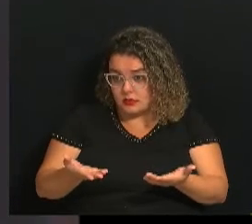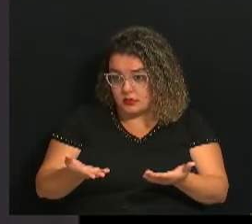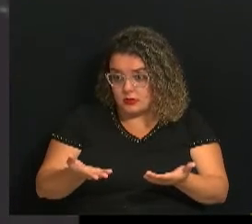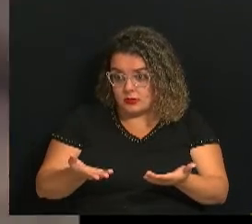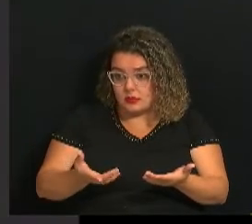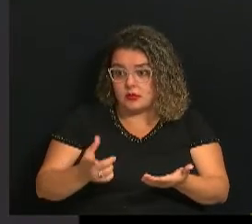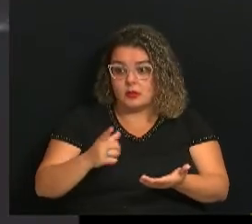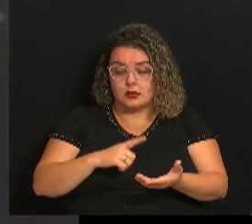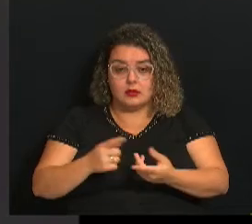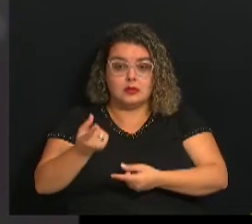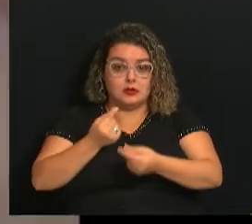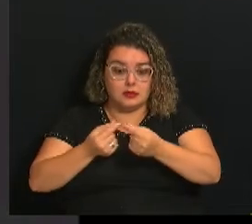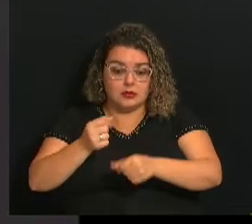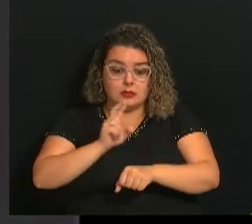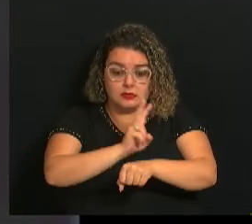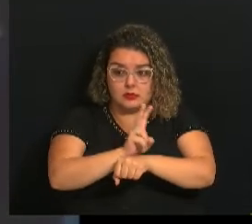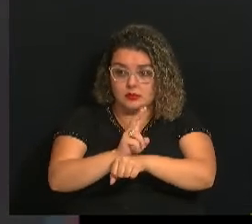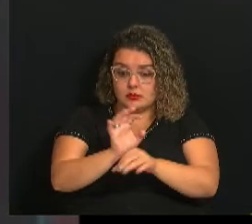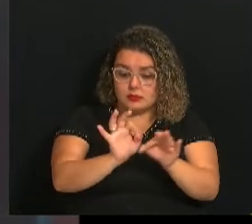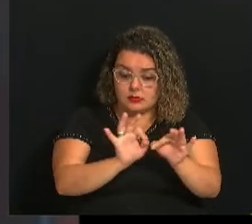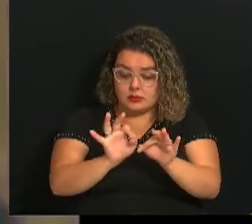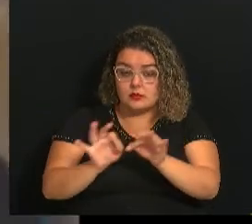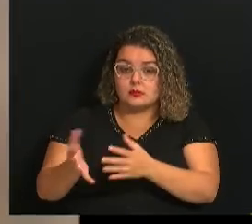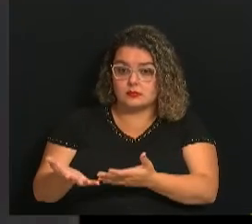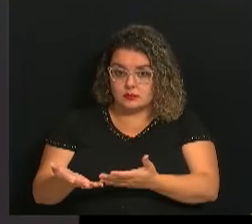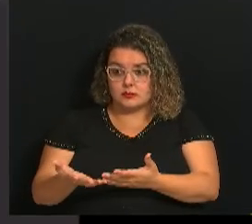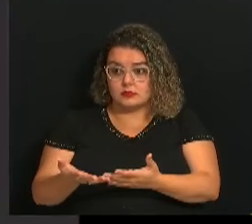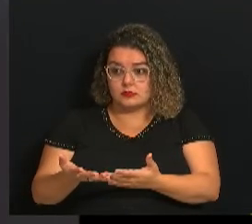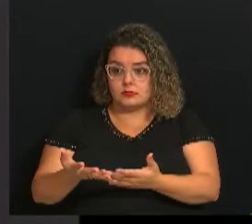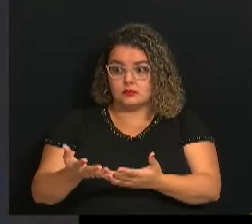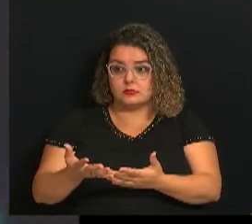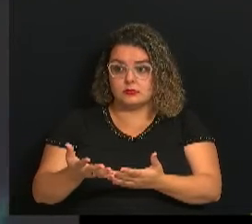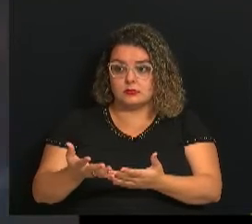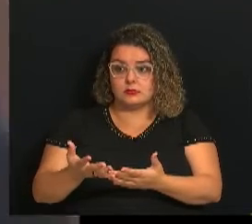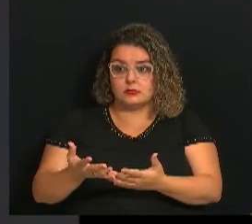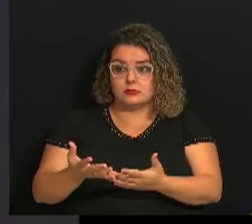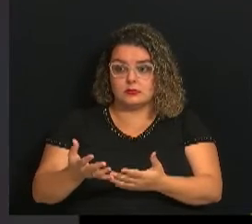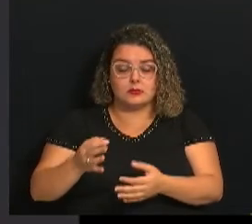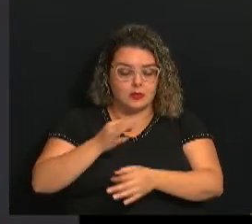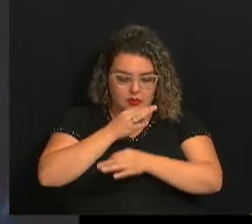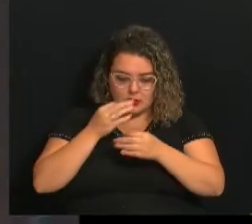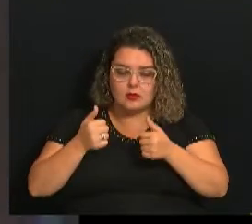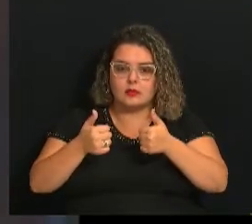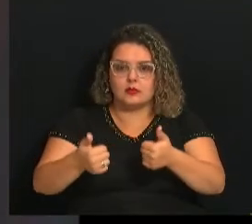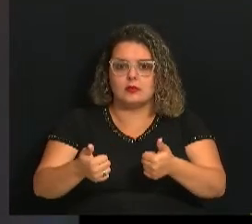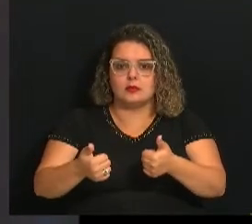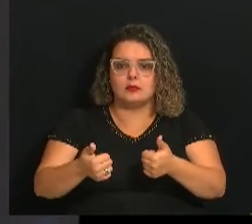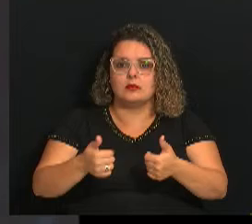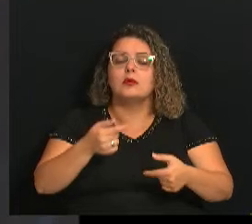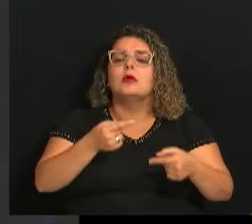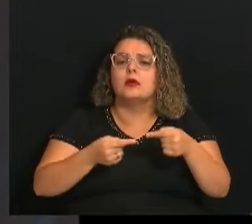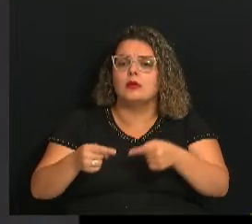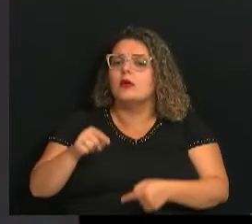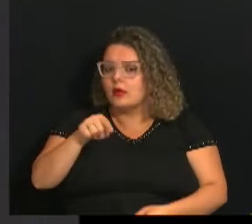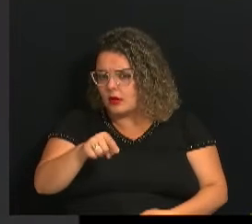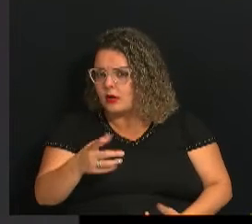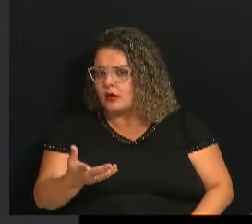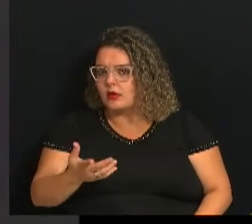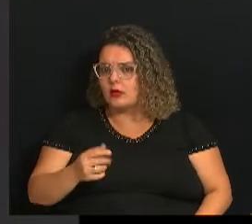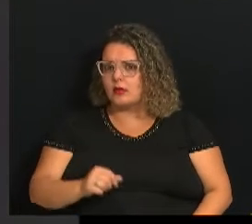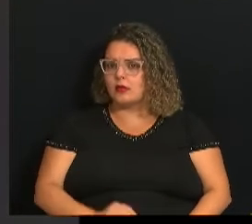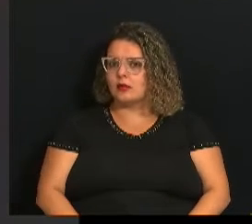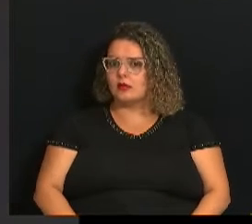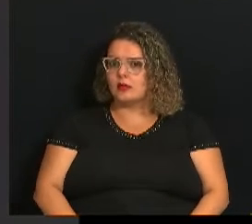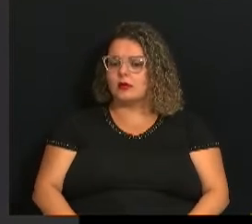recursos recentes. Todos eles, a gente deve dizer que ótimo teve. Mas vamos fazer um debate sobre isso? E outros